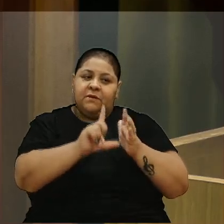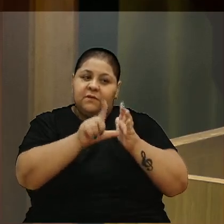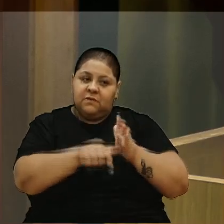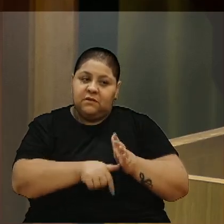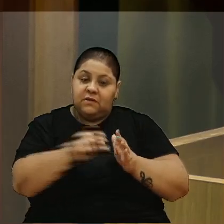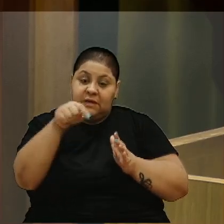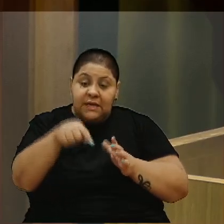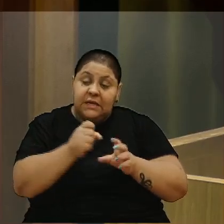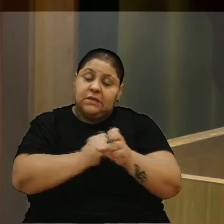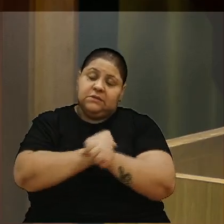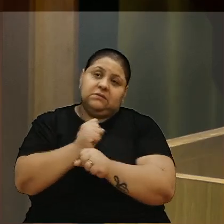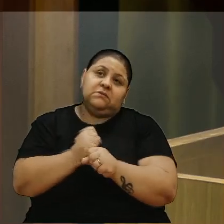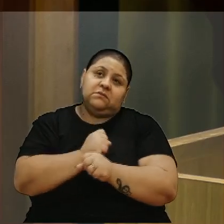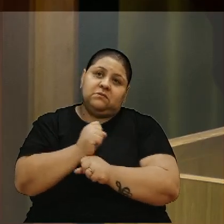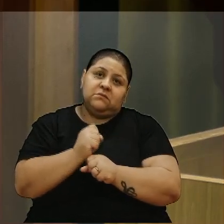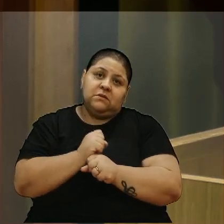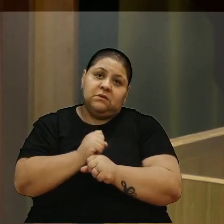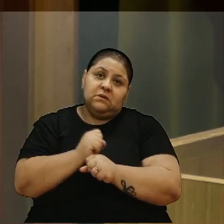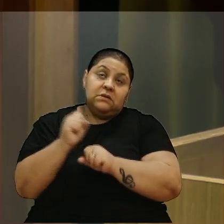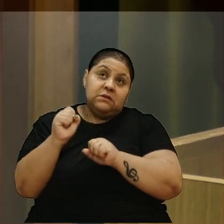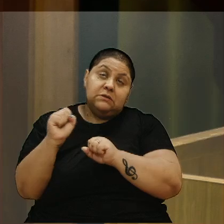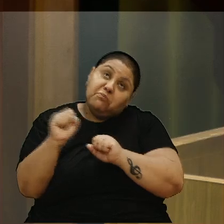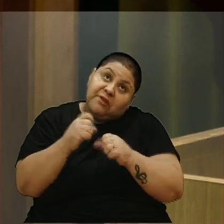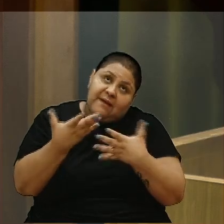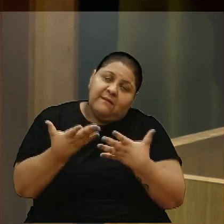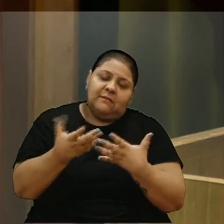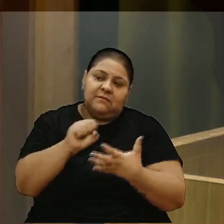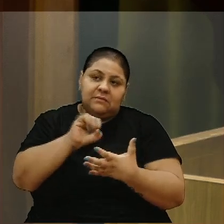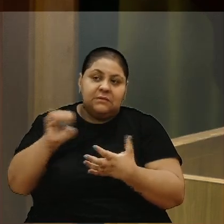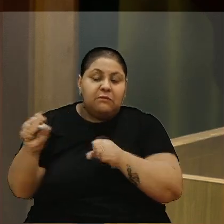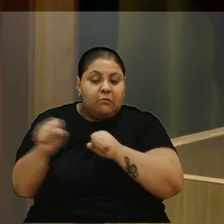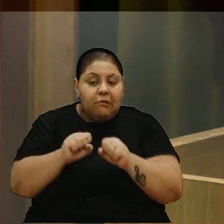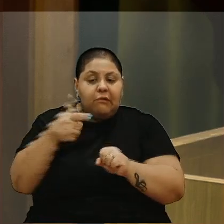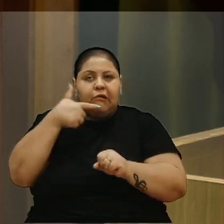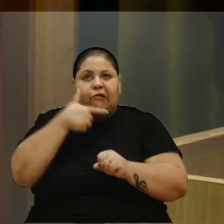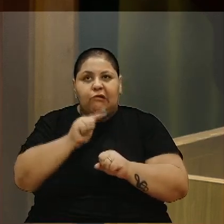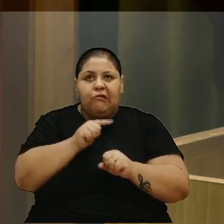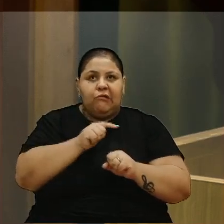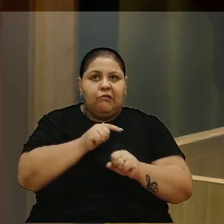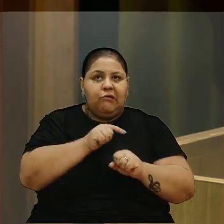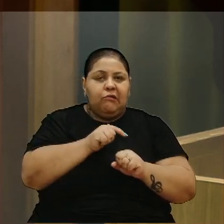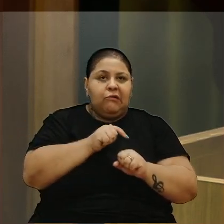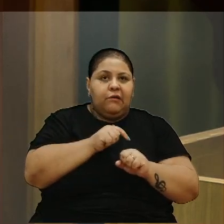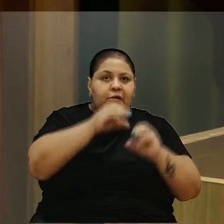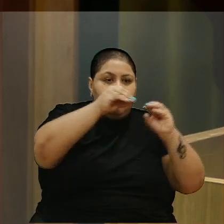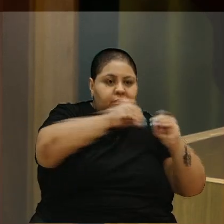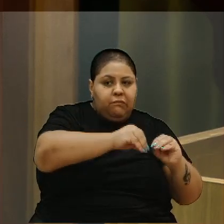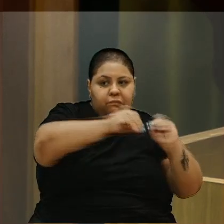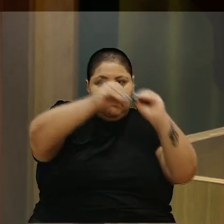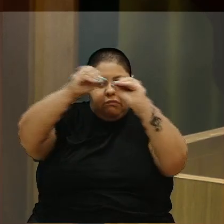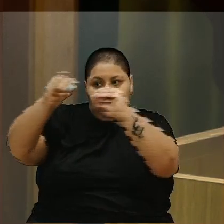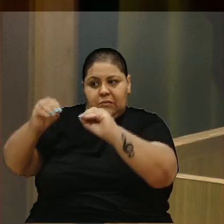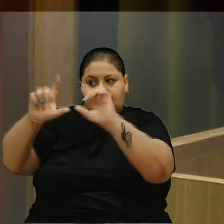ainda este ano, se possível, a gente consiga transferir a Guarda Municipal